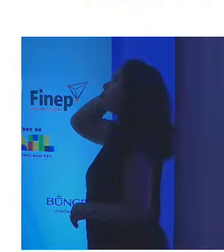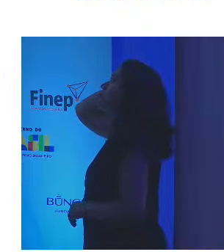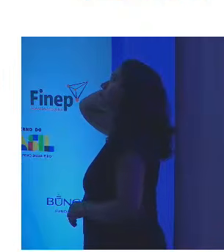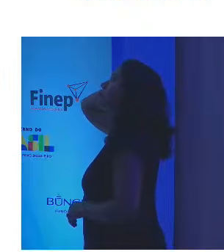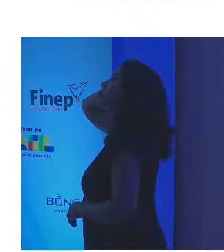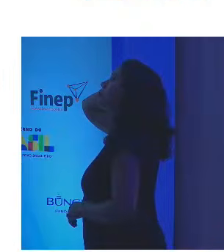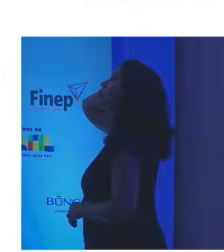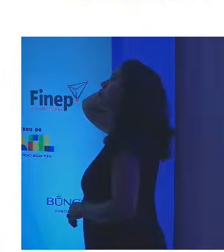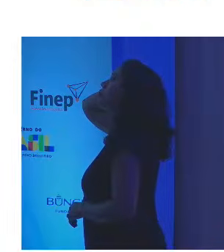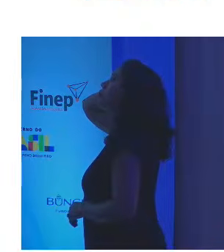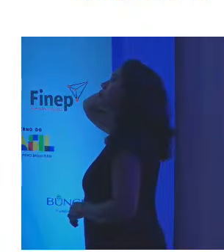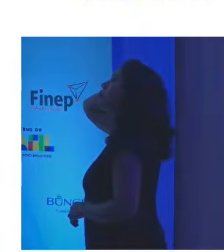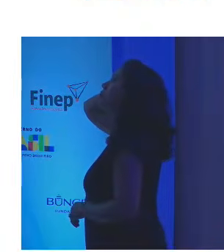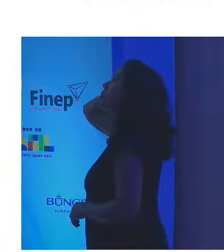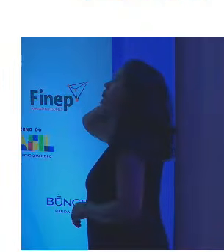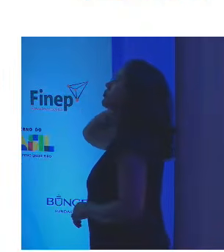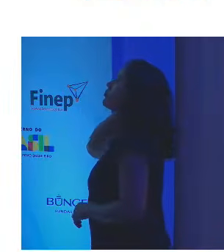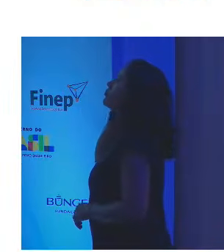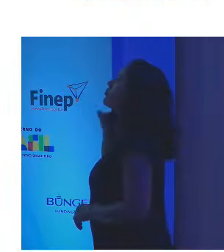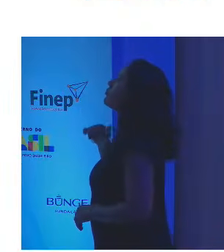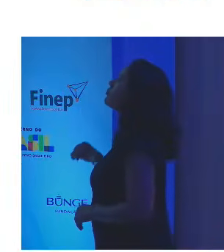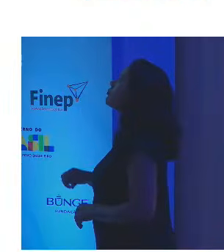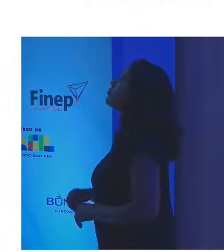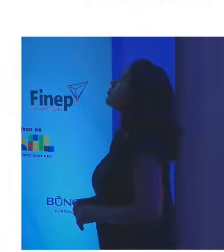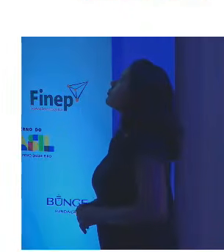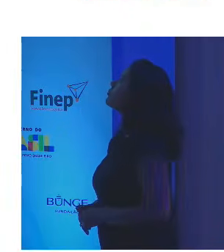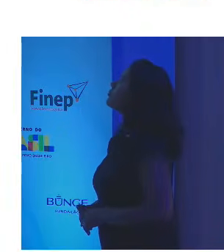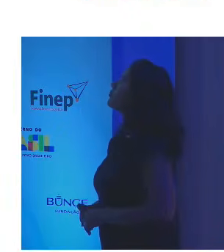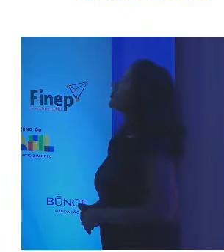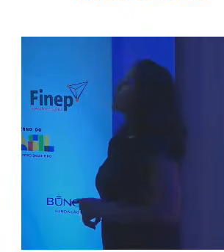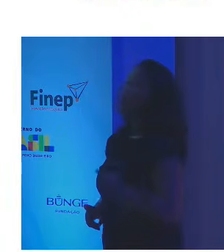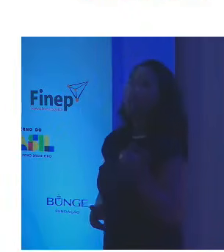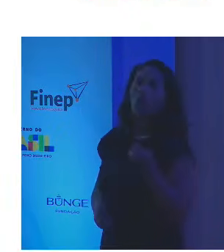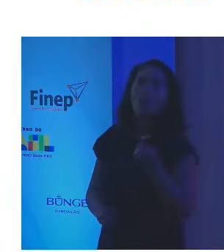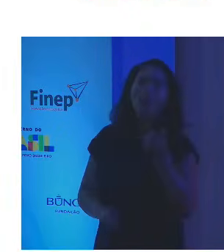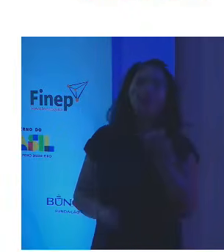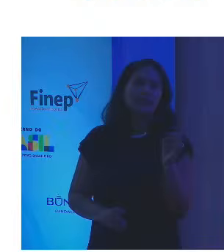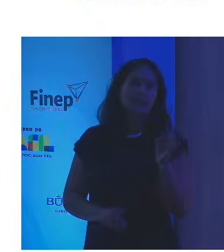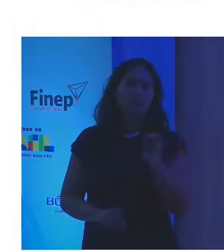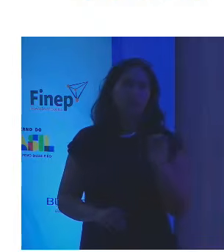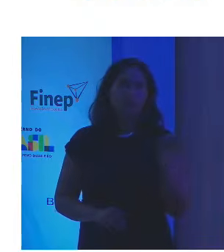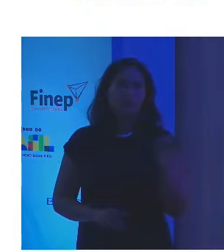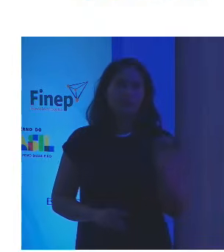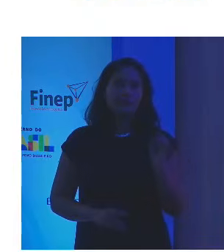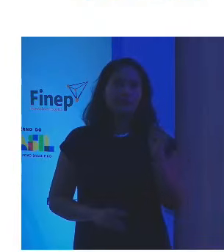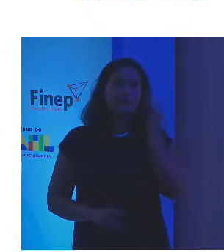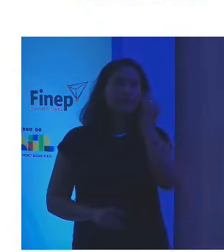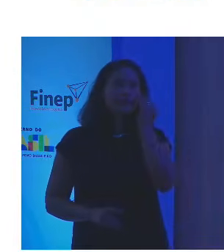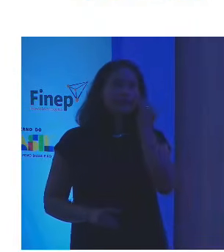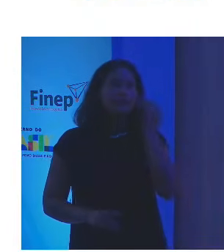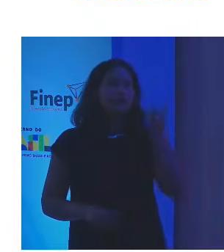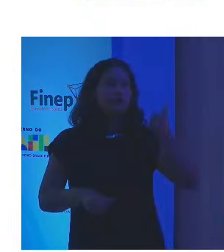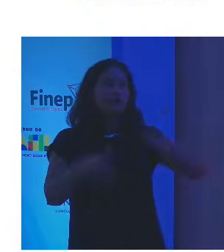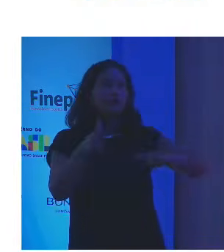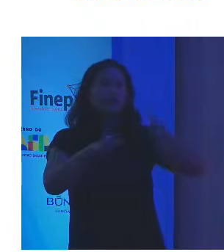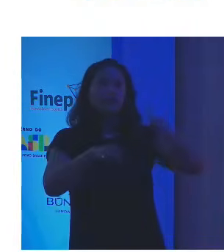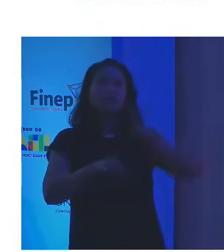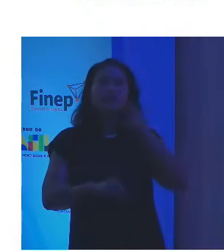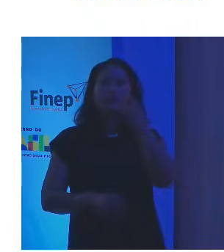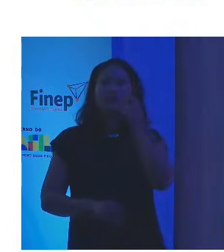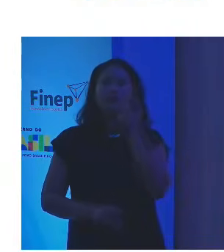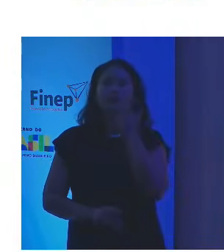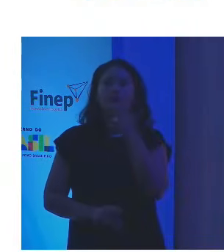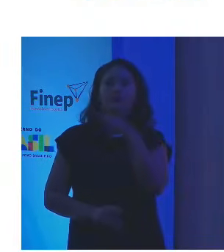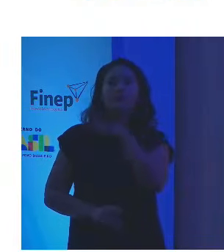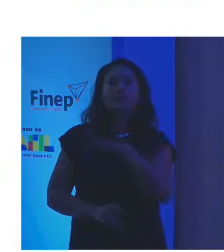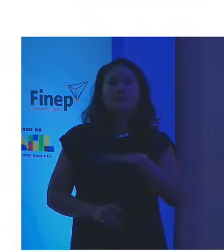nunca mergulhou no Atlântico Sul. Não tem quase nada. Nunca não, né? Mas a gente não tem quase nada. Então, a gente está tentando regulamentar, acessar e falar sobre